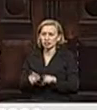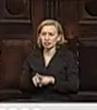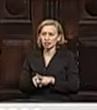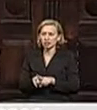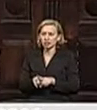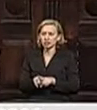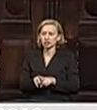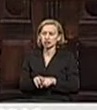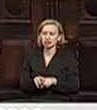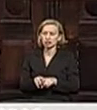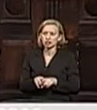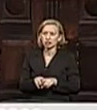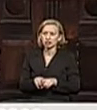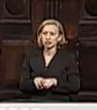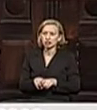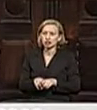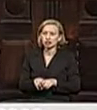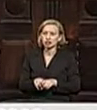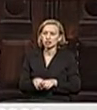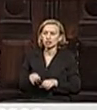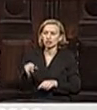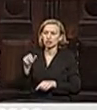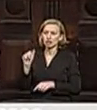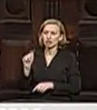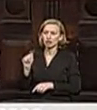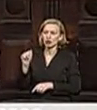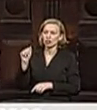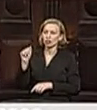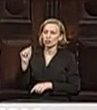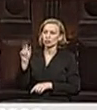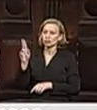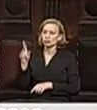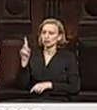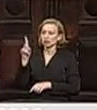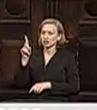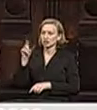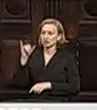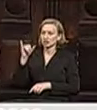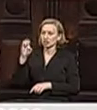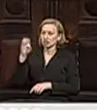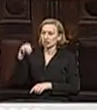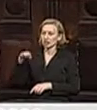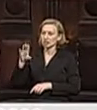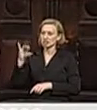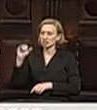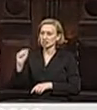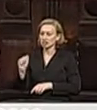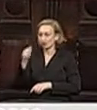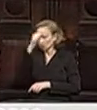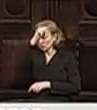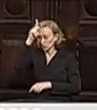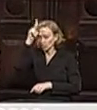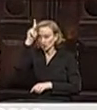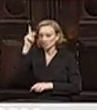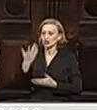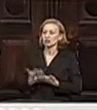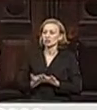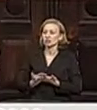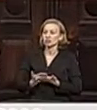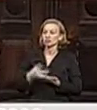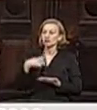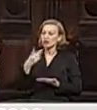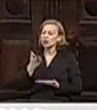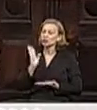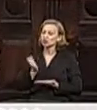pública realizada no mês de agosto, quando colocamos todos os atores envolvidos frente a frente, a verdade